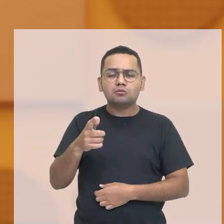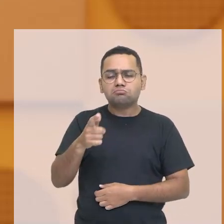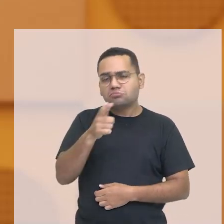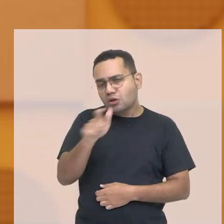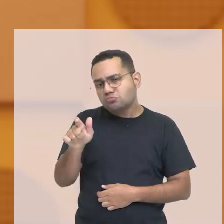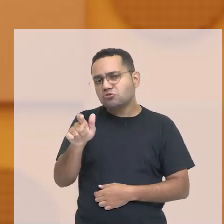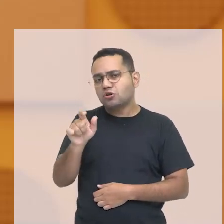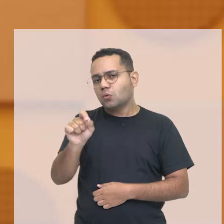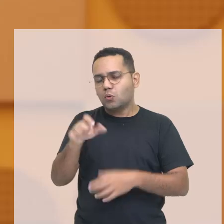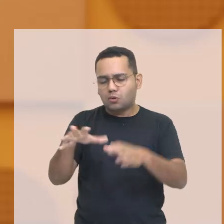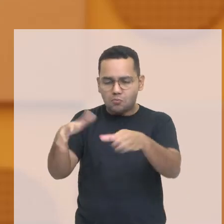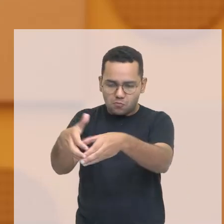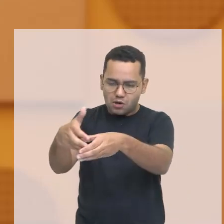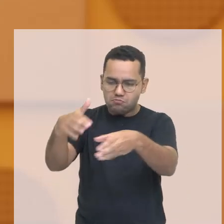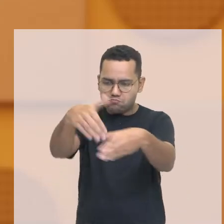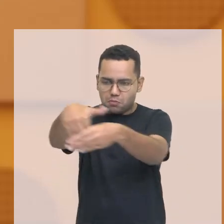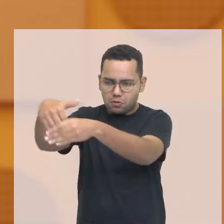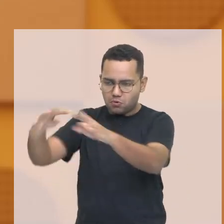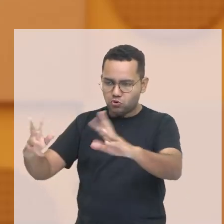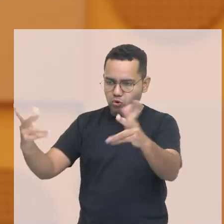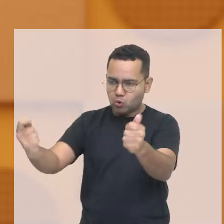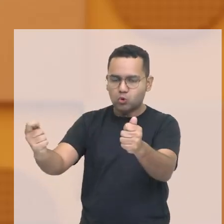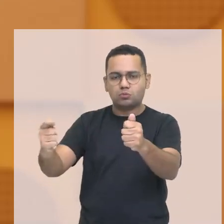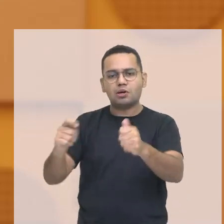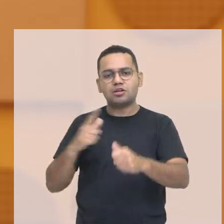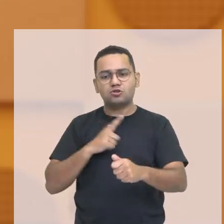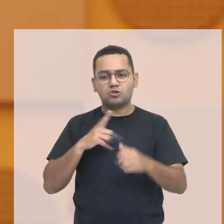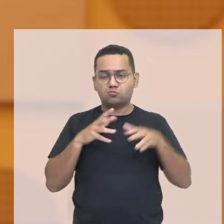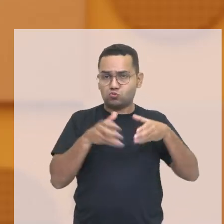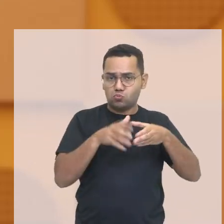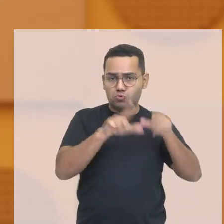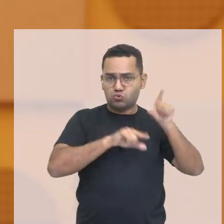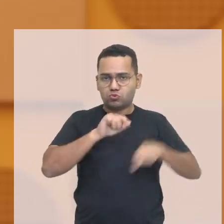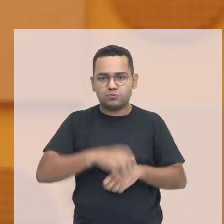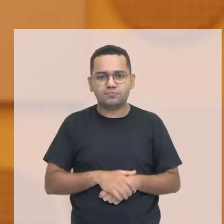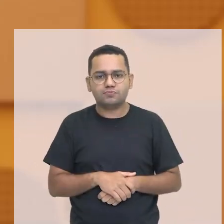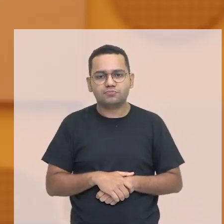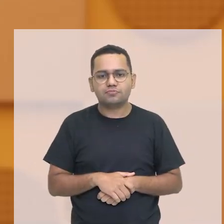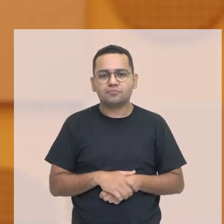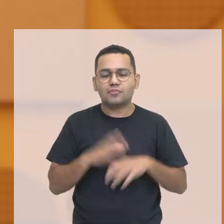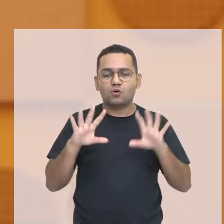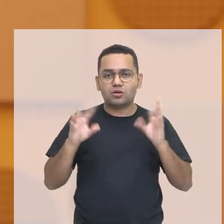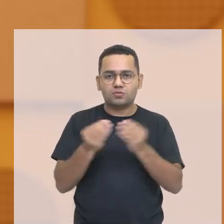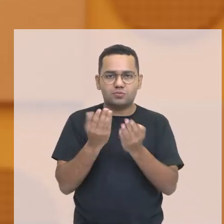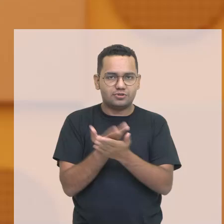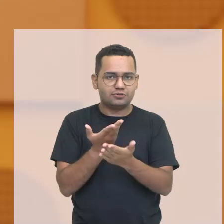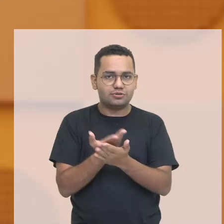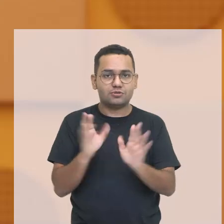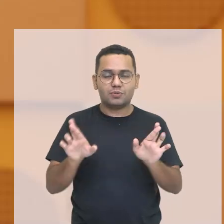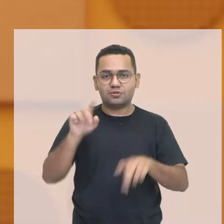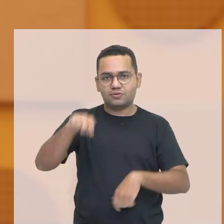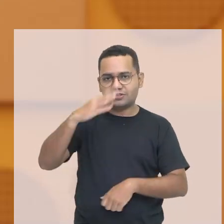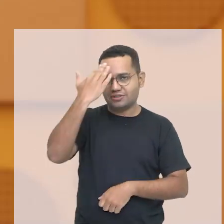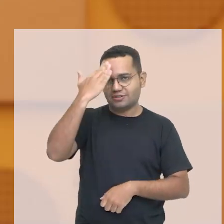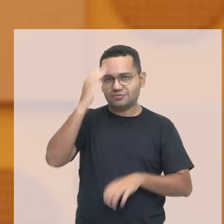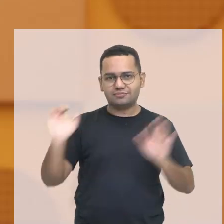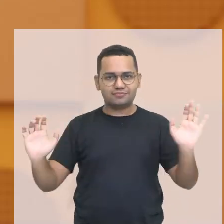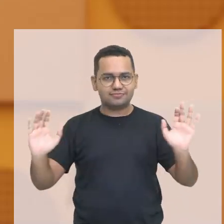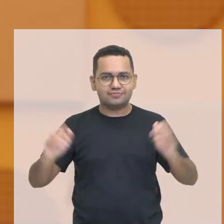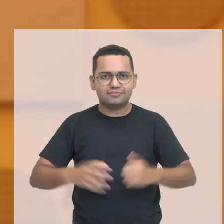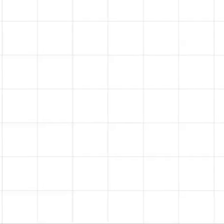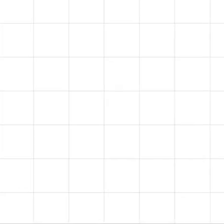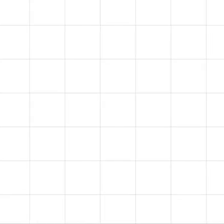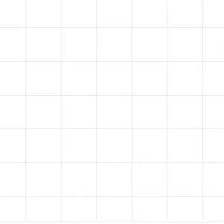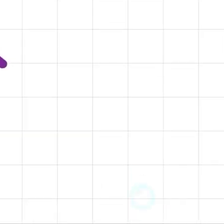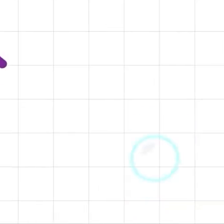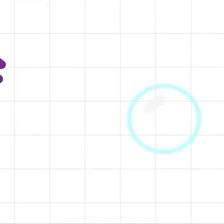ali o movimento das diretas já. Então, queridos, esta foi a nossa aula, espero que vocês tenham compreendido e até a próxima!